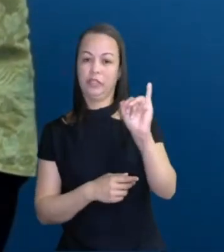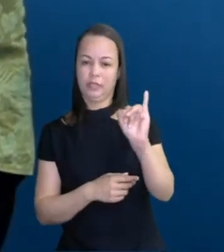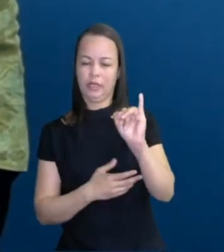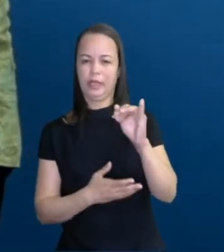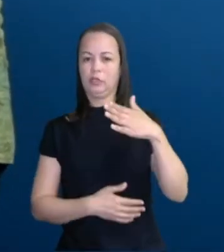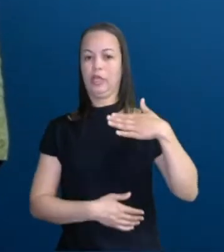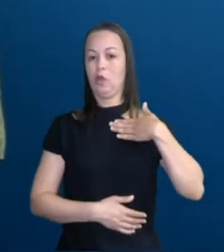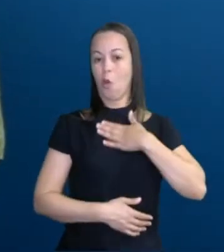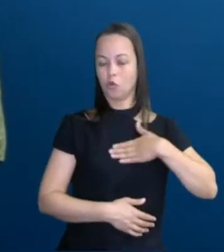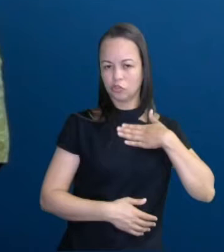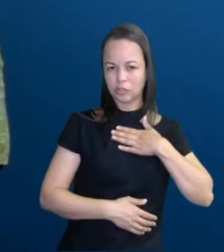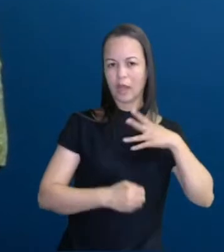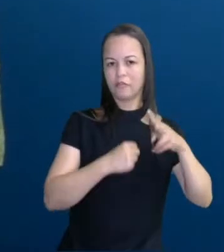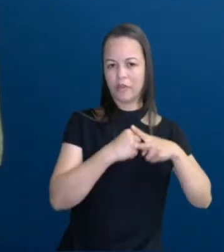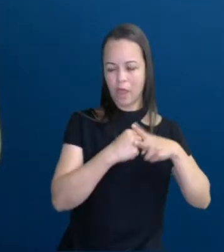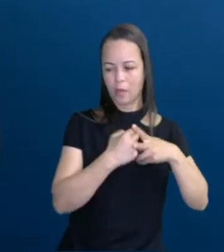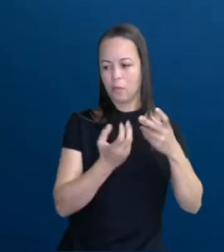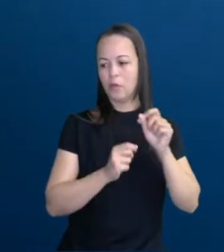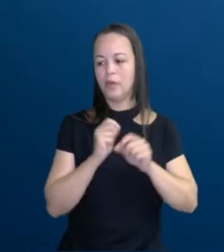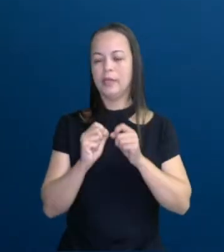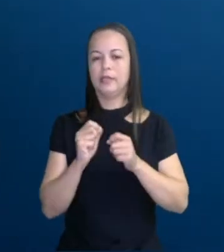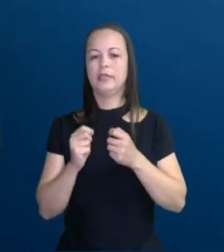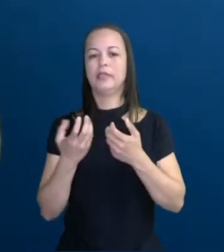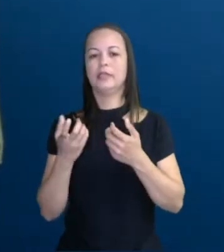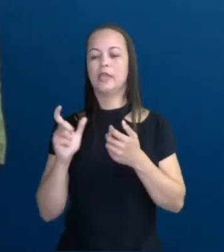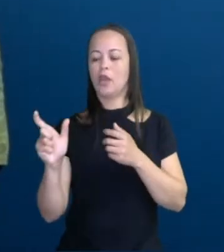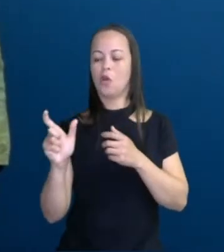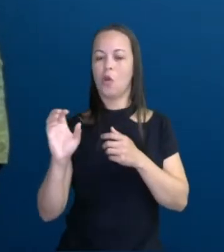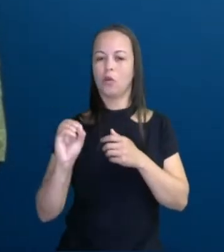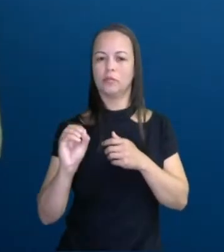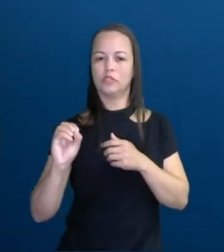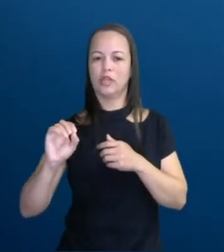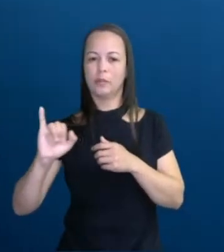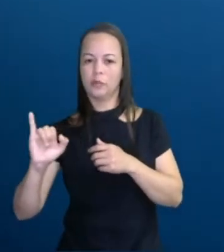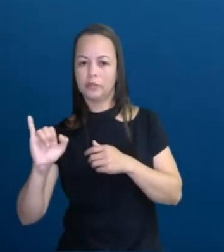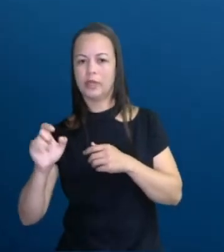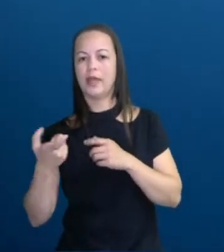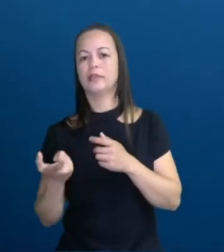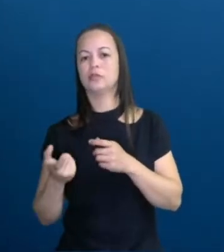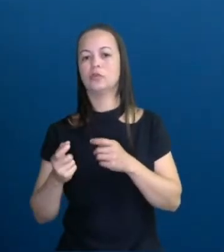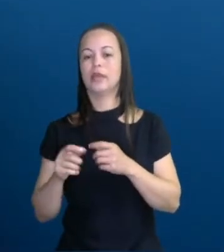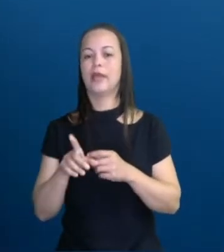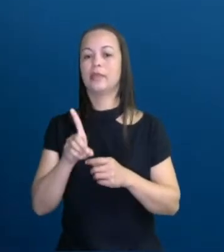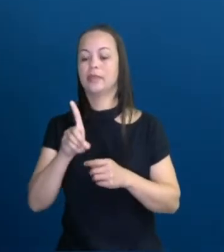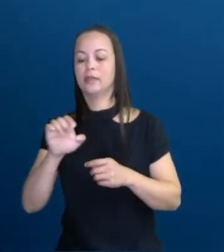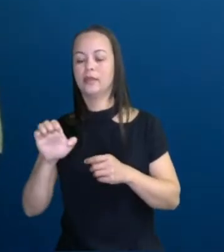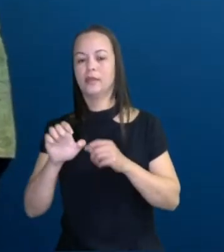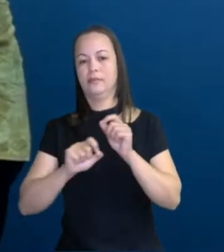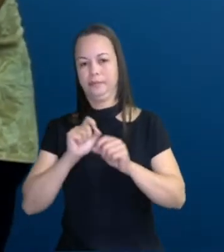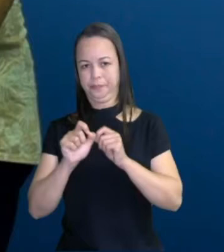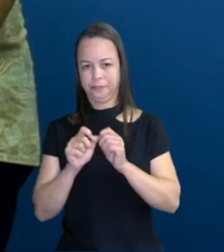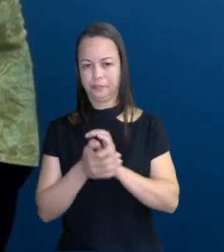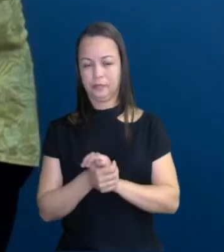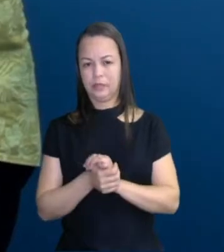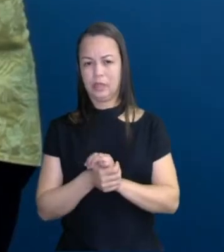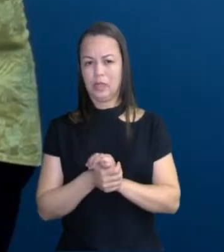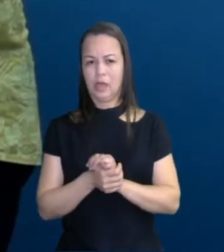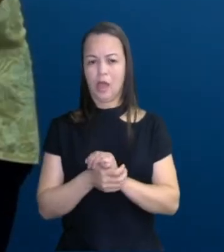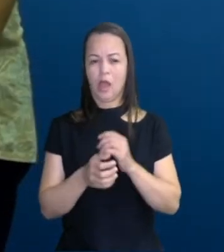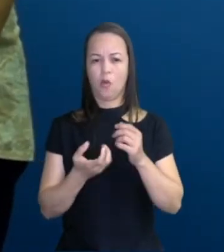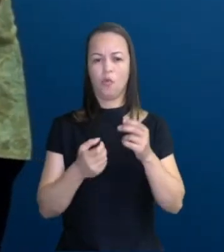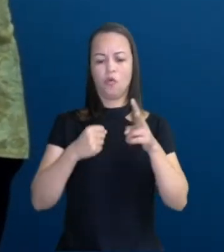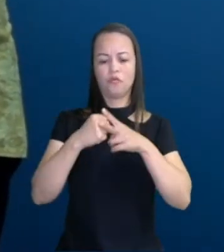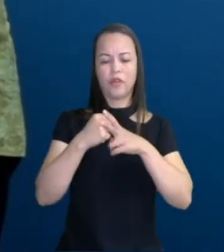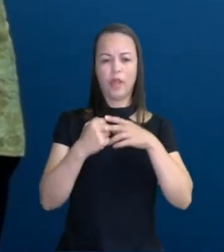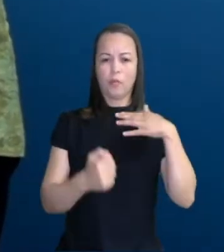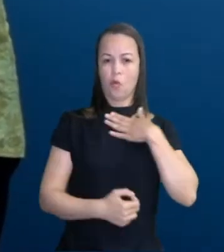está aqui o seu complemento verbal, que é o objeto indireto. Percebam que entre o verbo gostar e a palavra